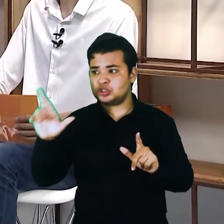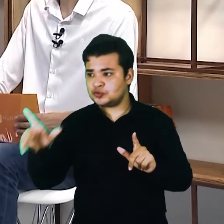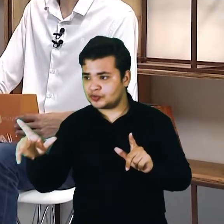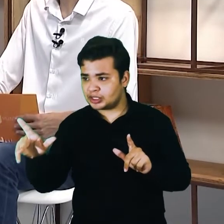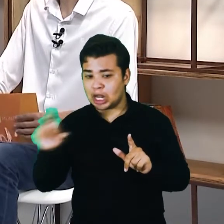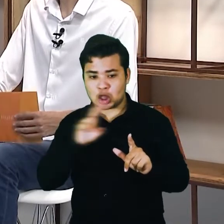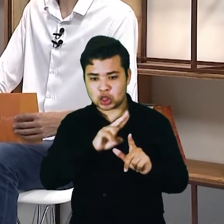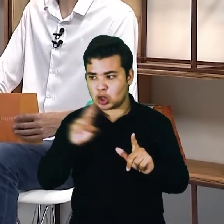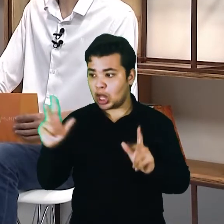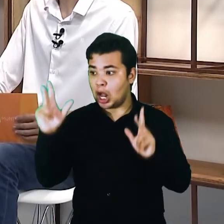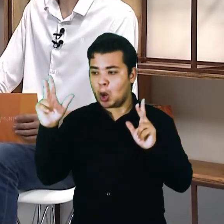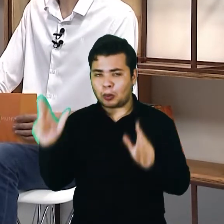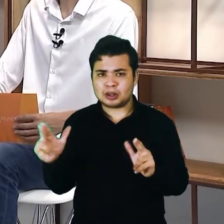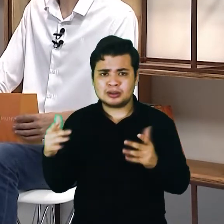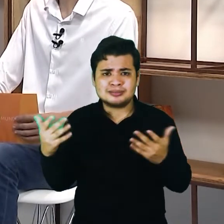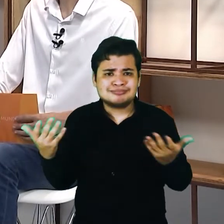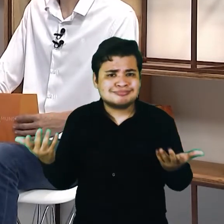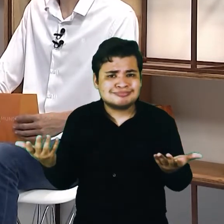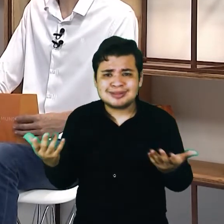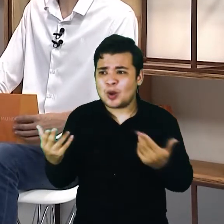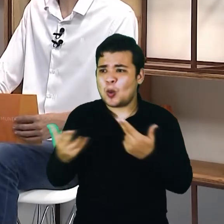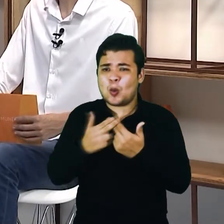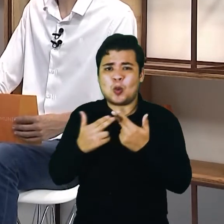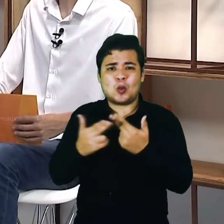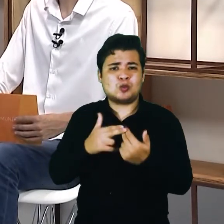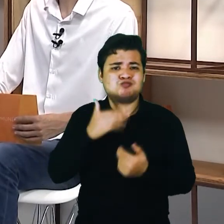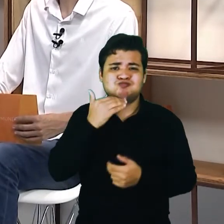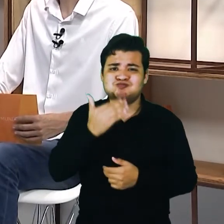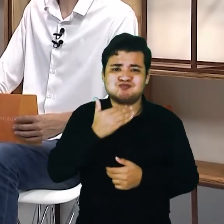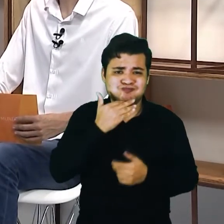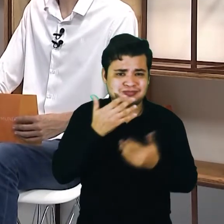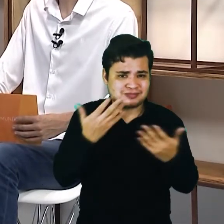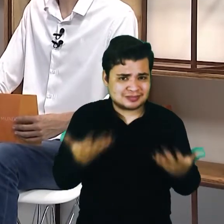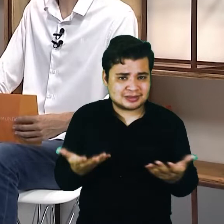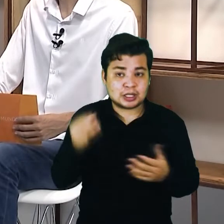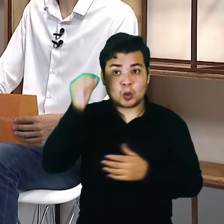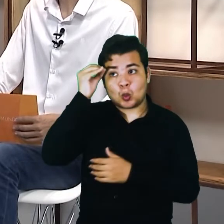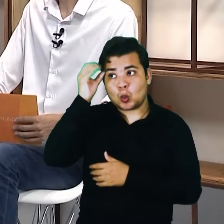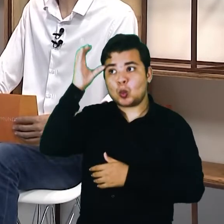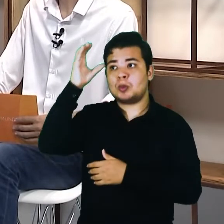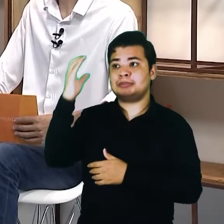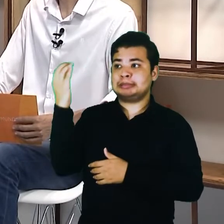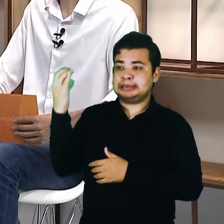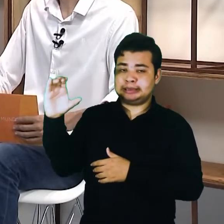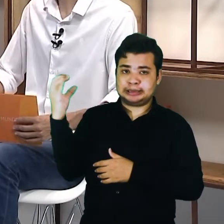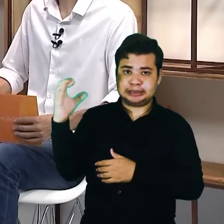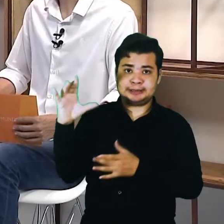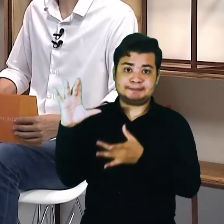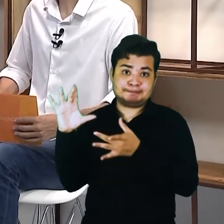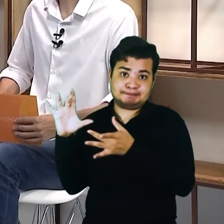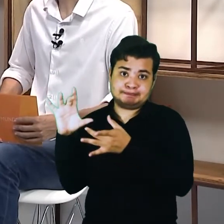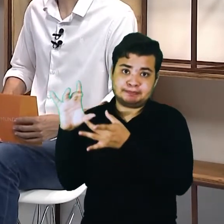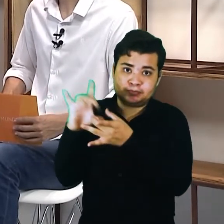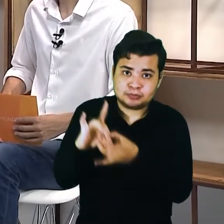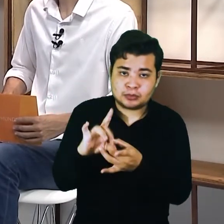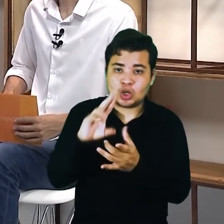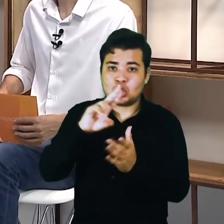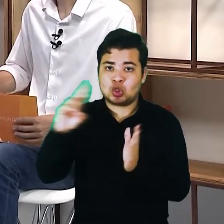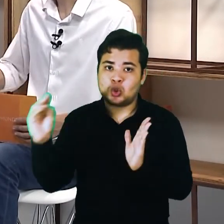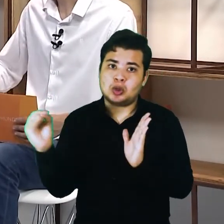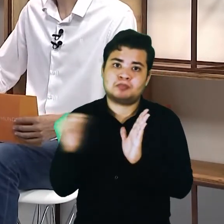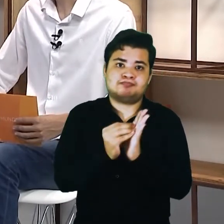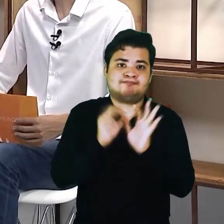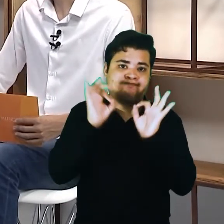mesmo nome, eu não vou poder utilizar. Então, o conhecimento científico, ele está muito associado à